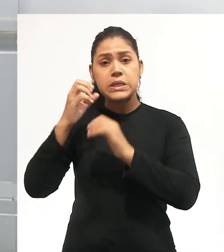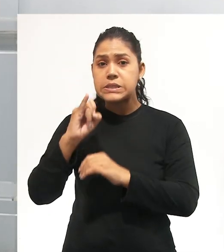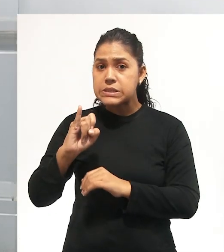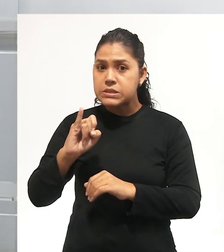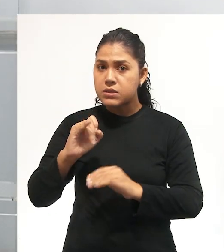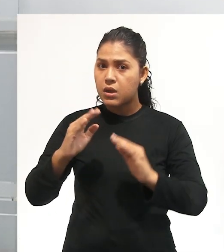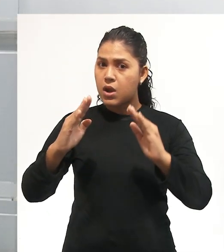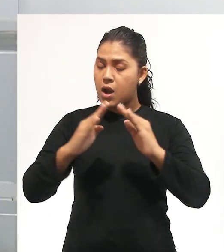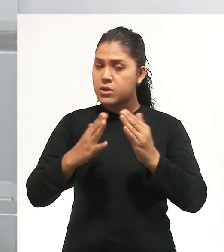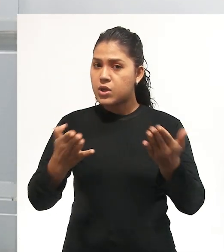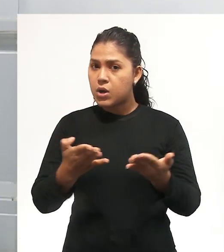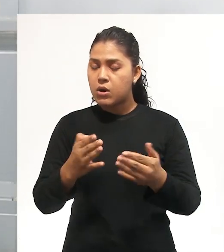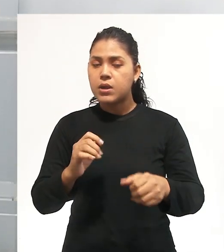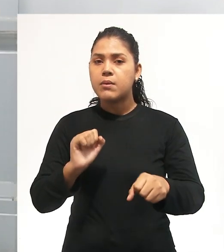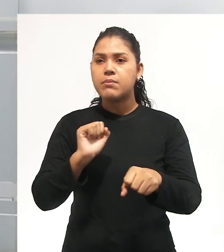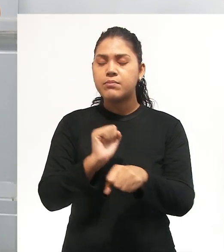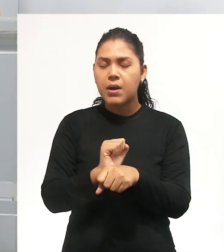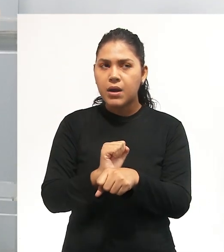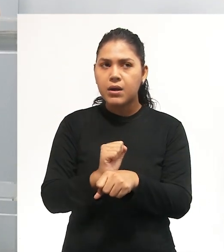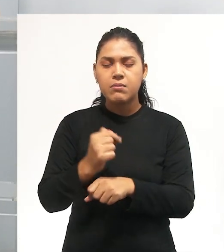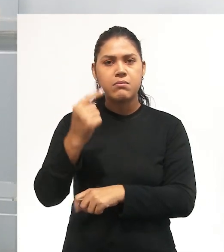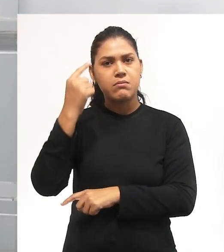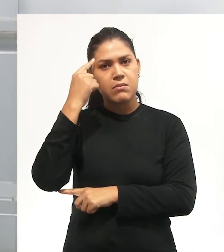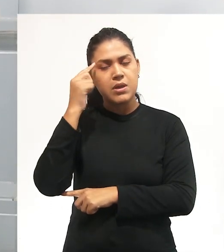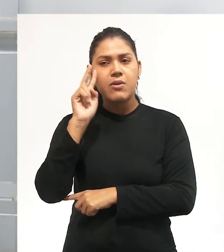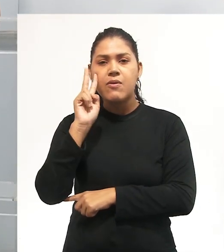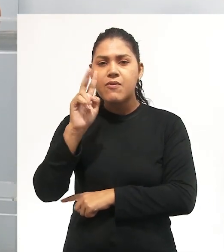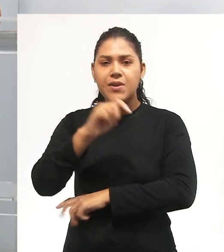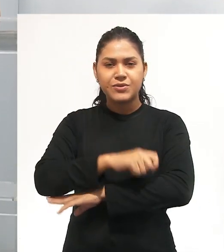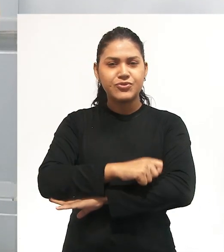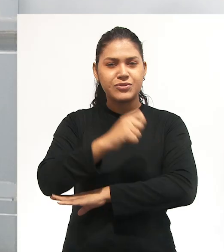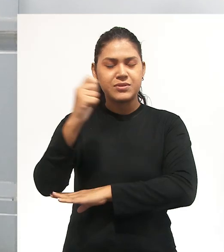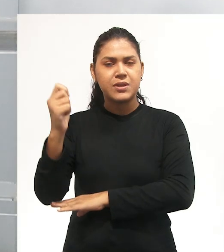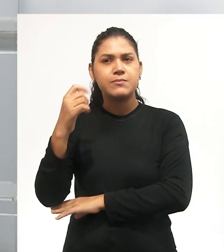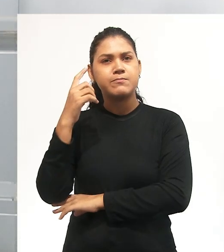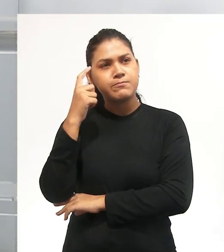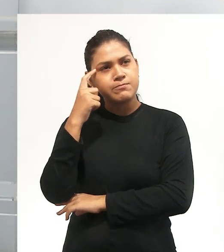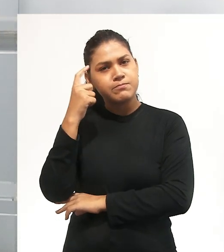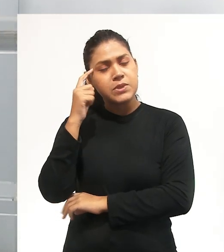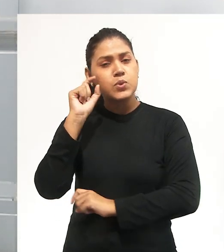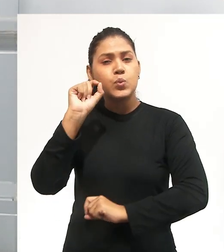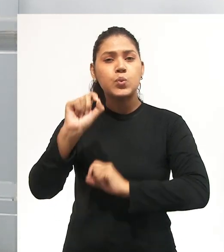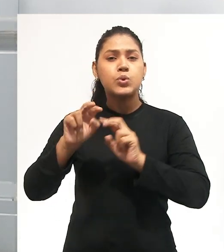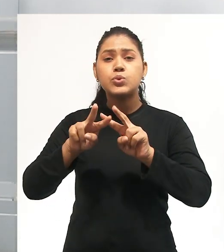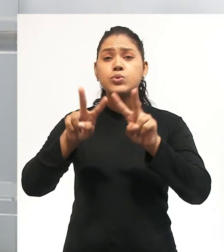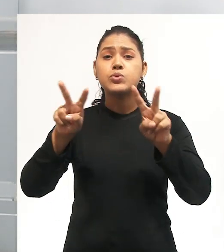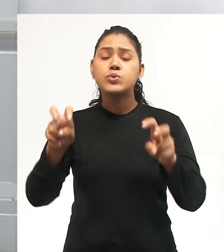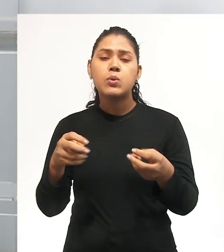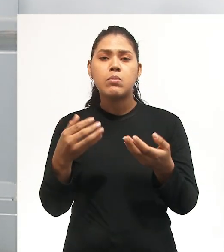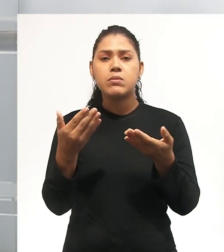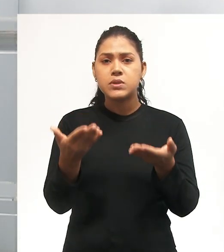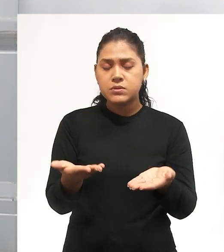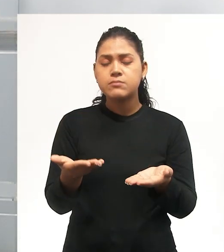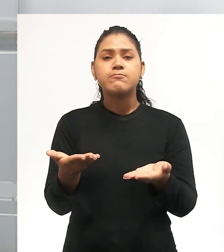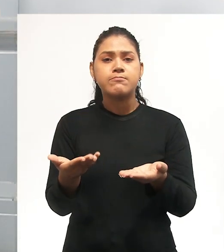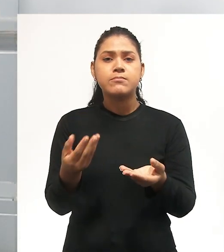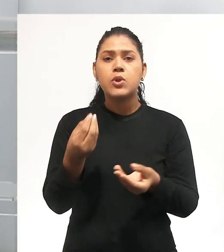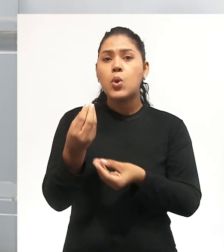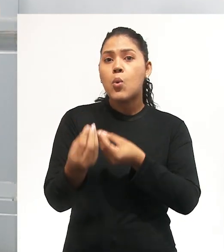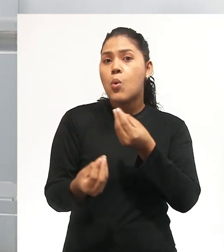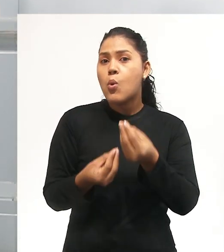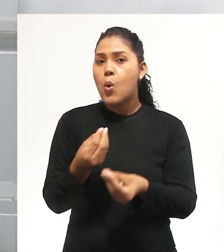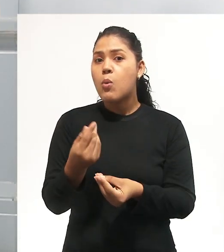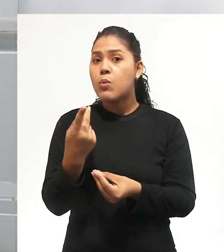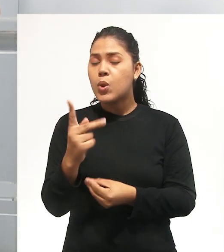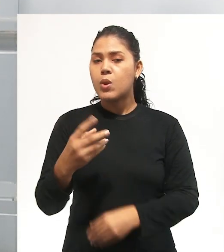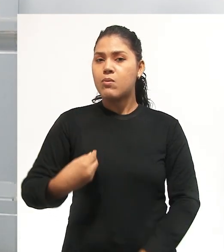estiver em casa, abre um pouquinho a tua janela, dá uma observada aí no horizonte e tenta entender como